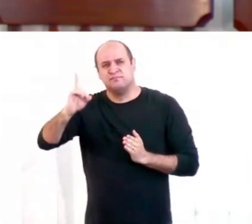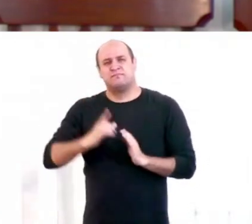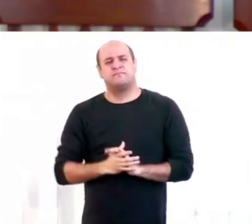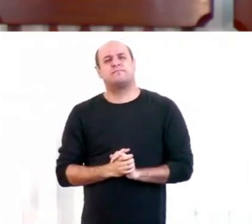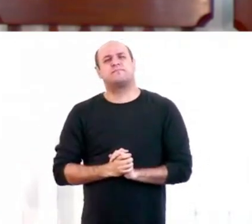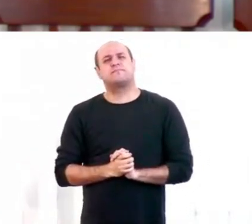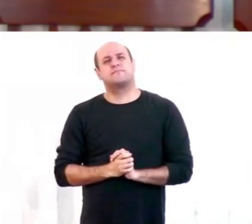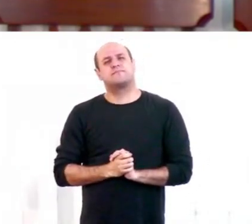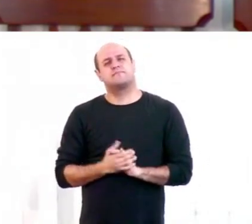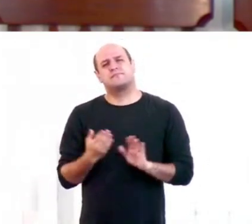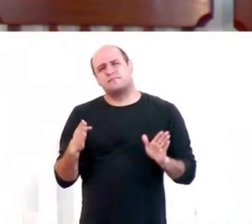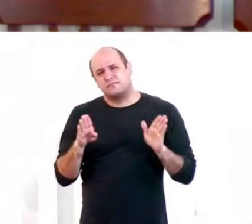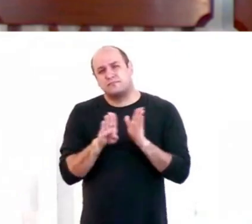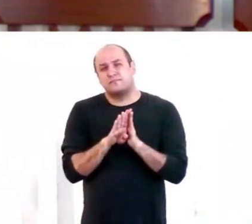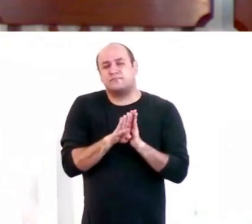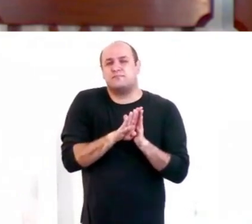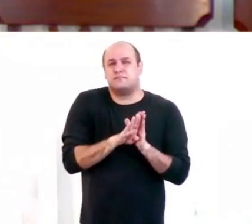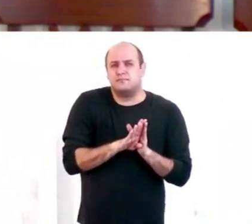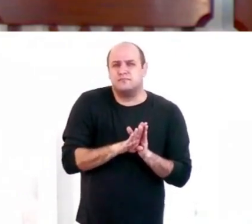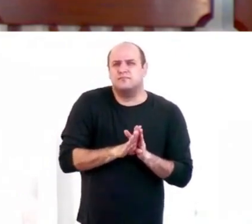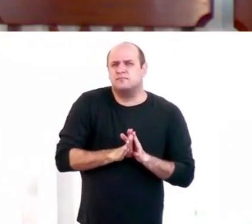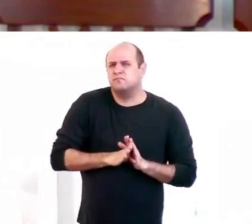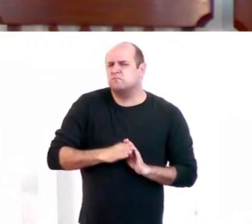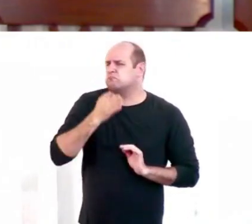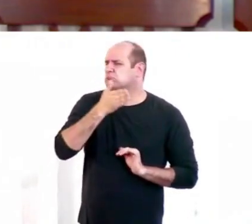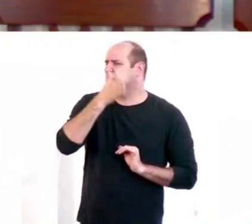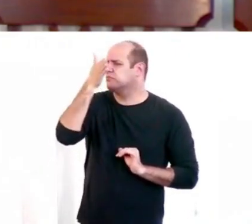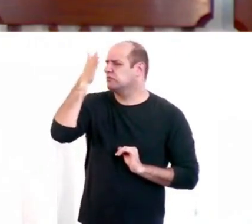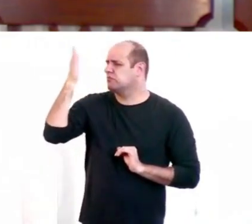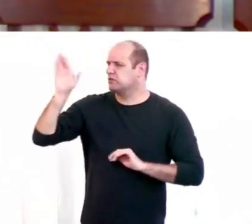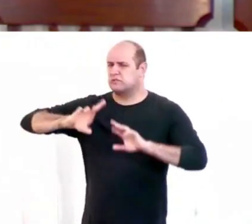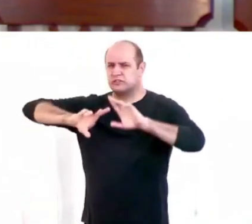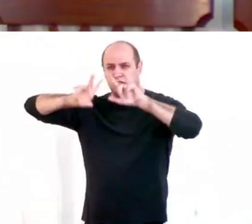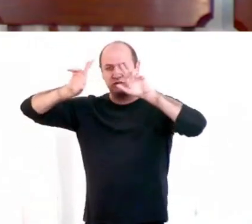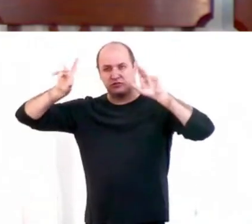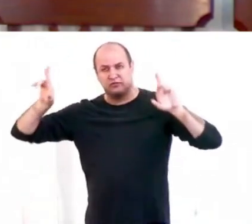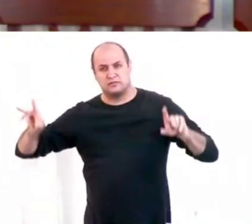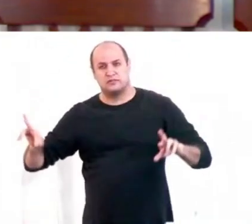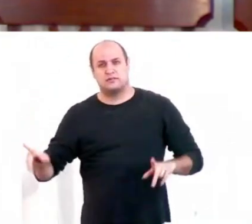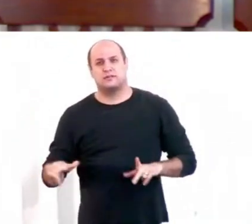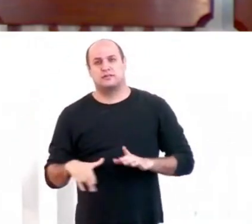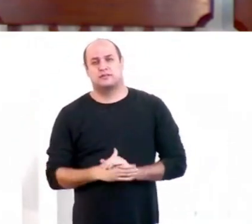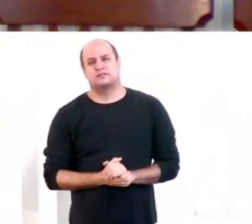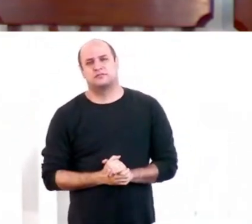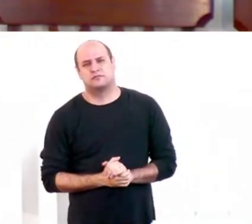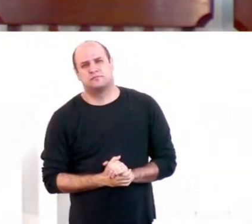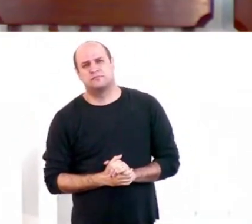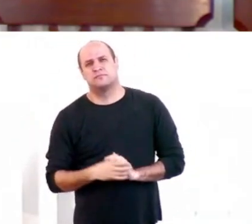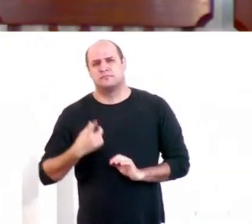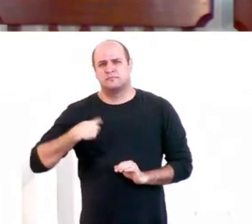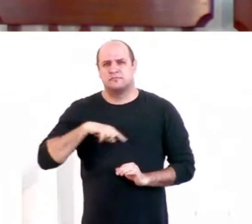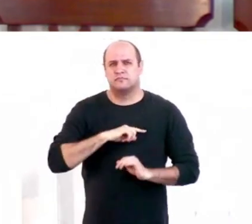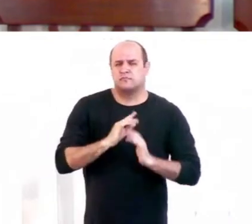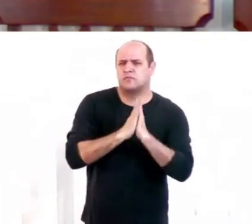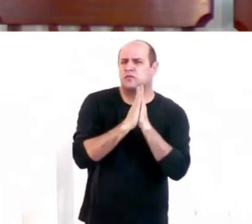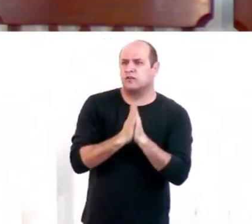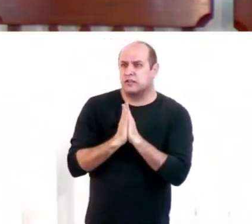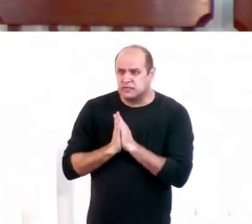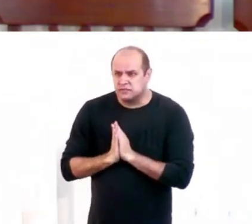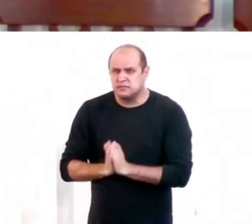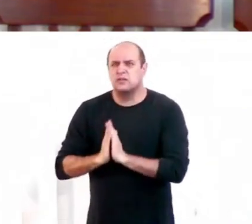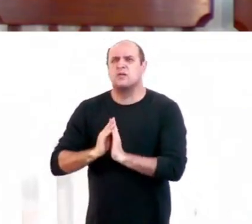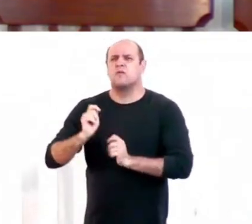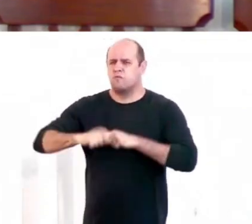está chegando em todos os cantos, por causa de igrejas que estão orando e investindo e